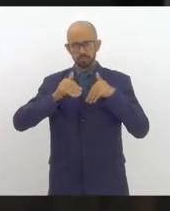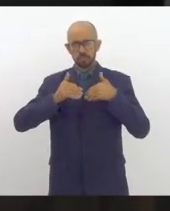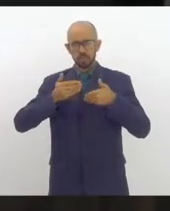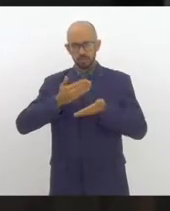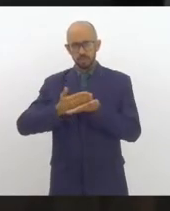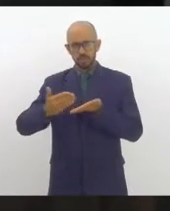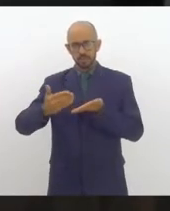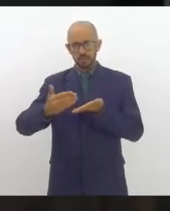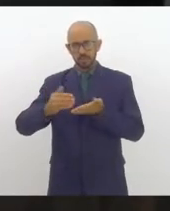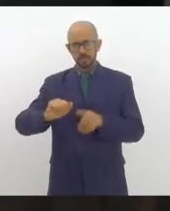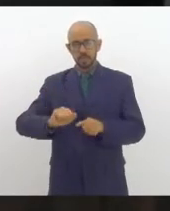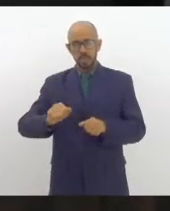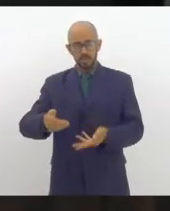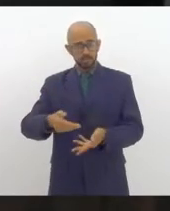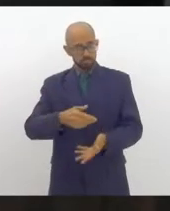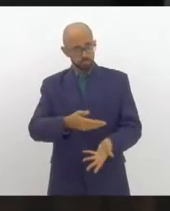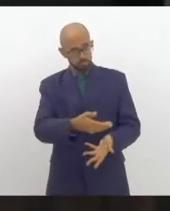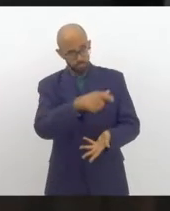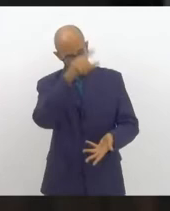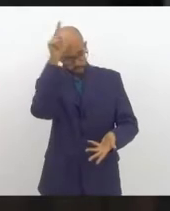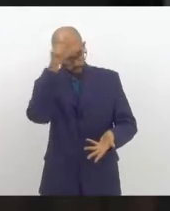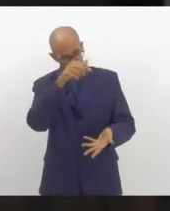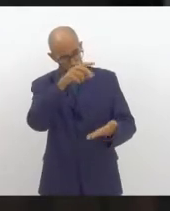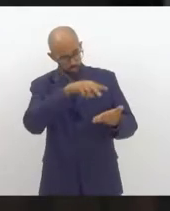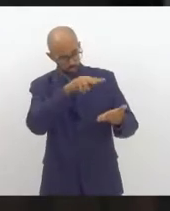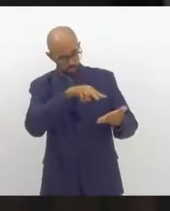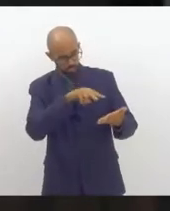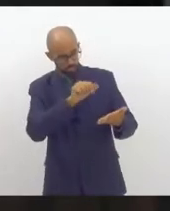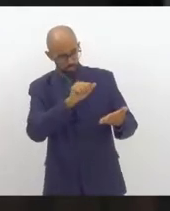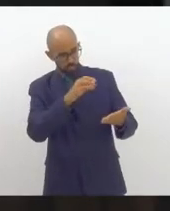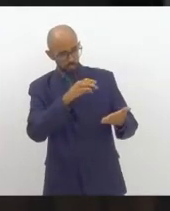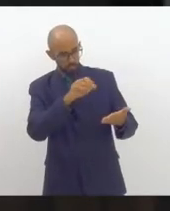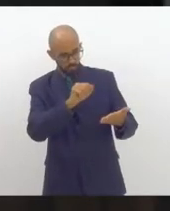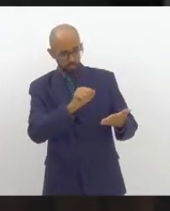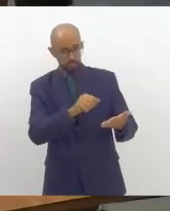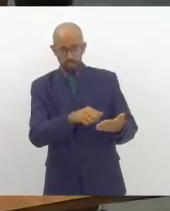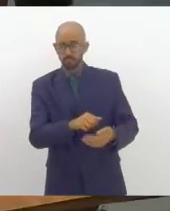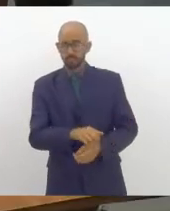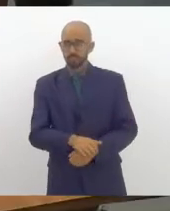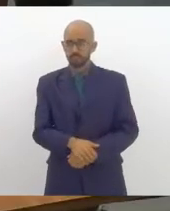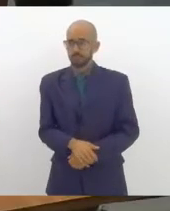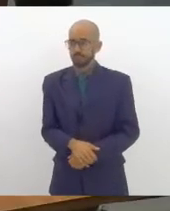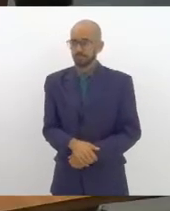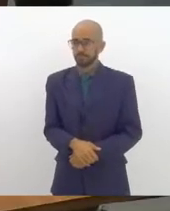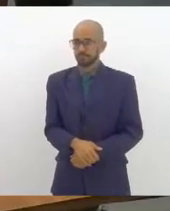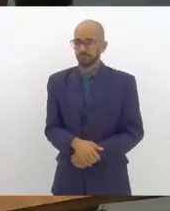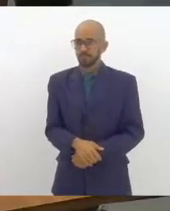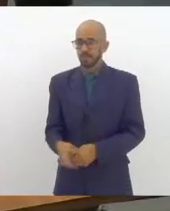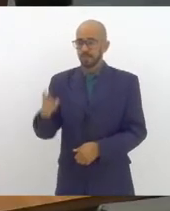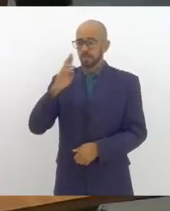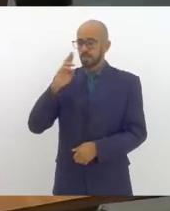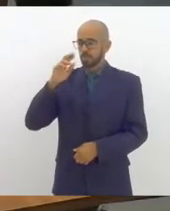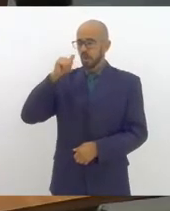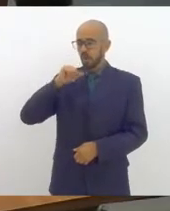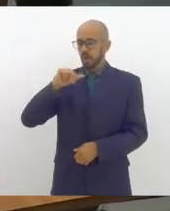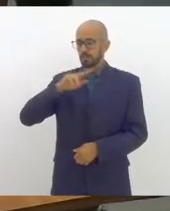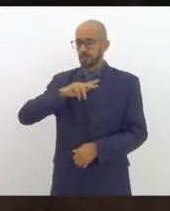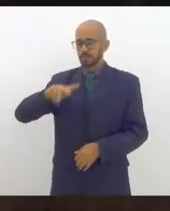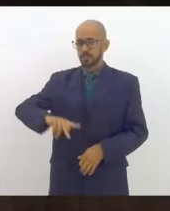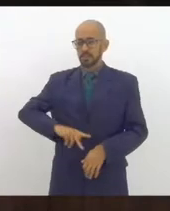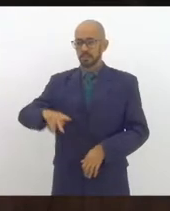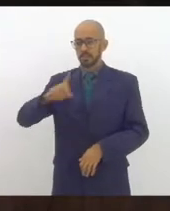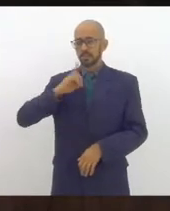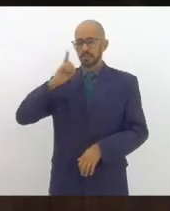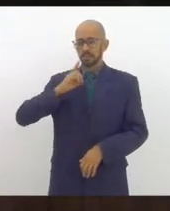presidência convida o Nobre Deputado Luiz Paulo para fazer leitura da ata da sessão anterior a senhora Presidente